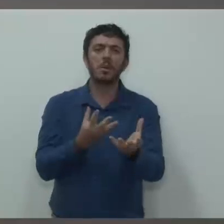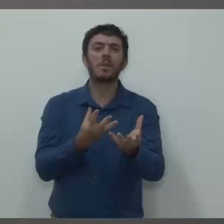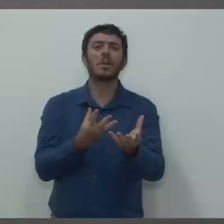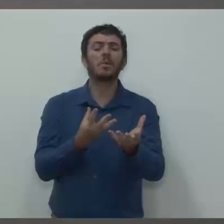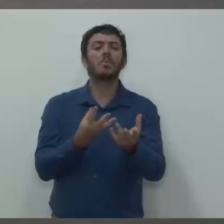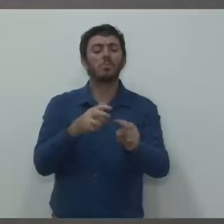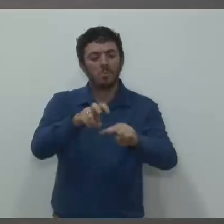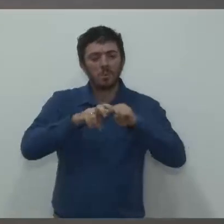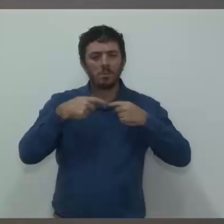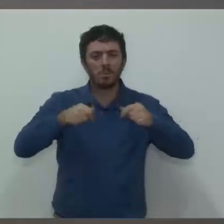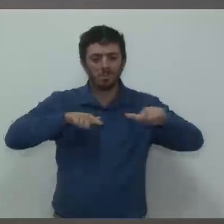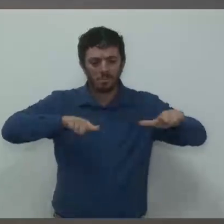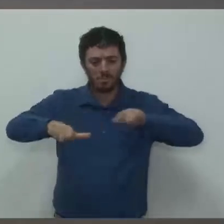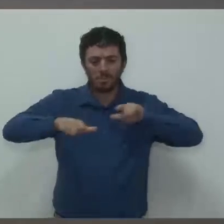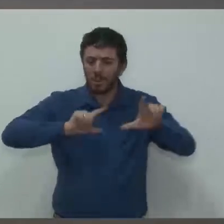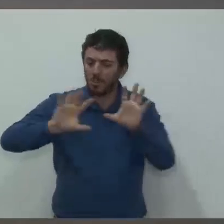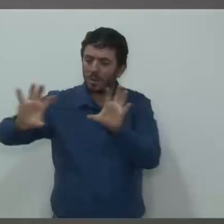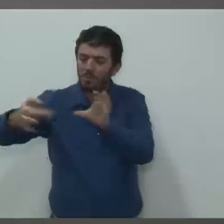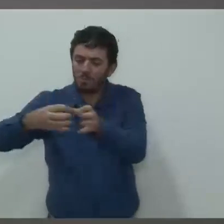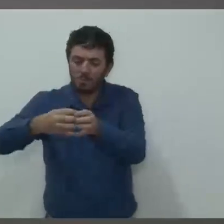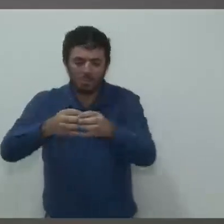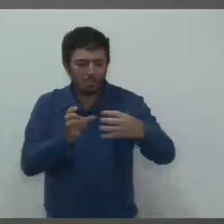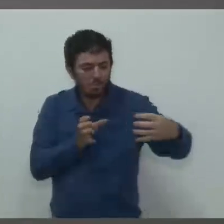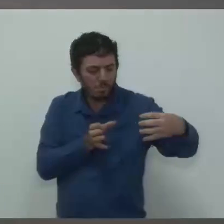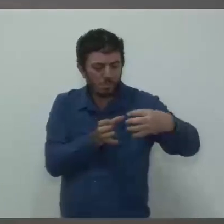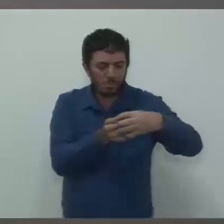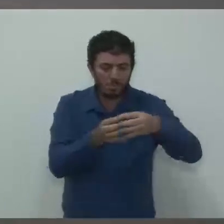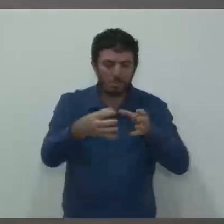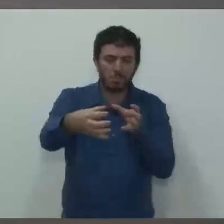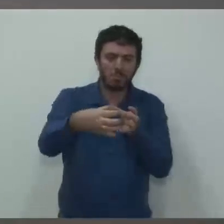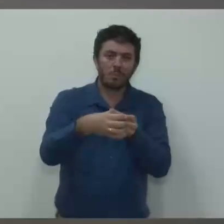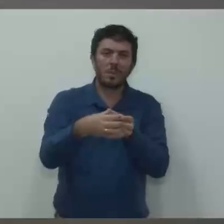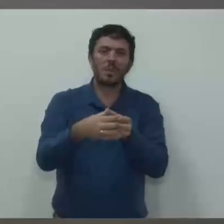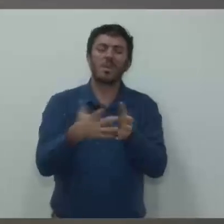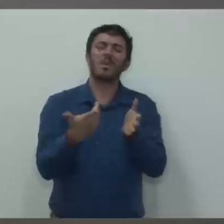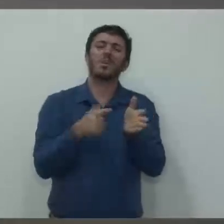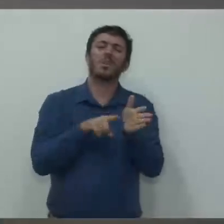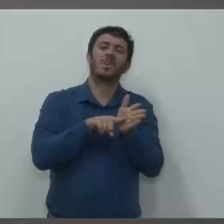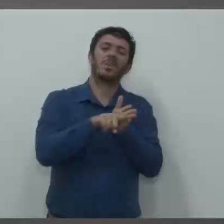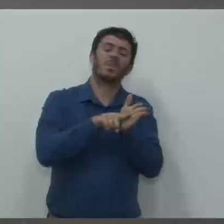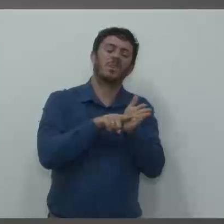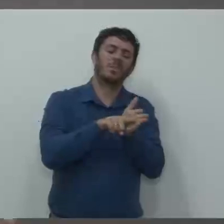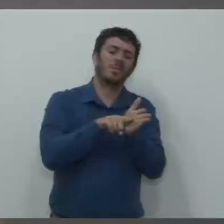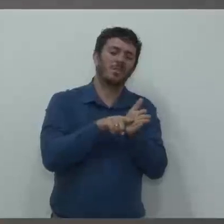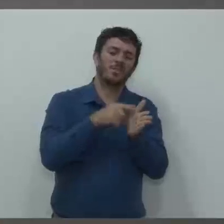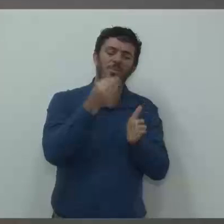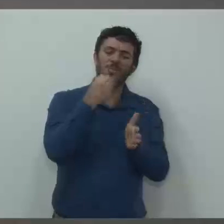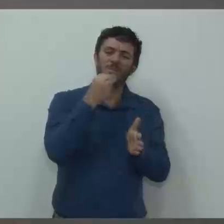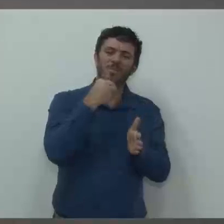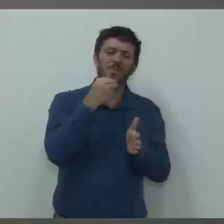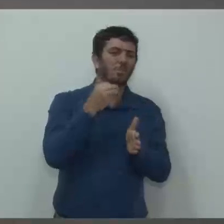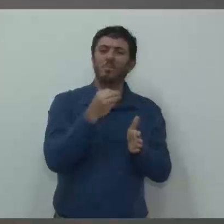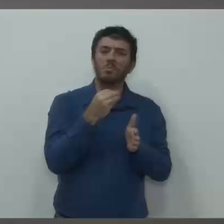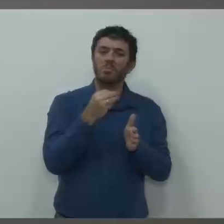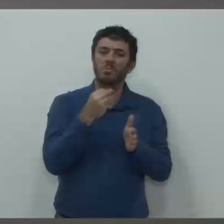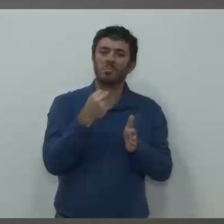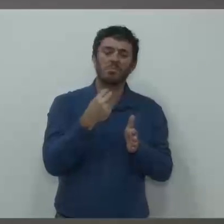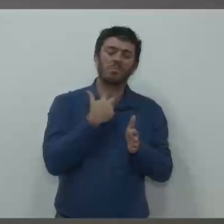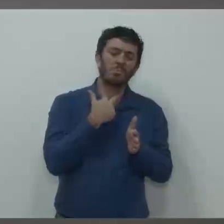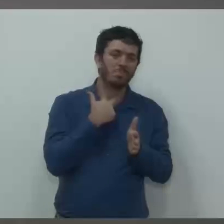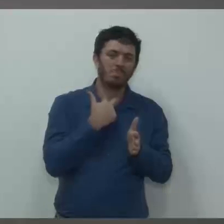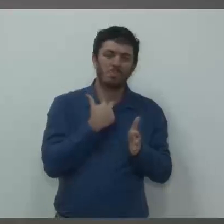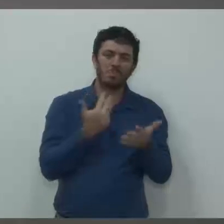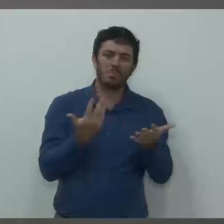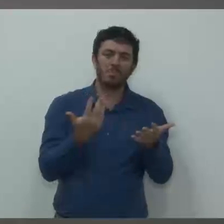conjunto. Se a gente faz uma análise, talvez preguiçosa, não é? Numa conversa aí, talvez de esquina, a gente pode ouvir os